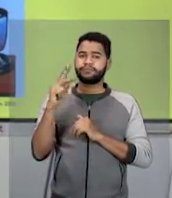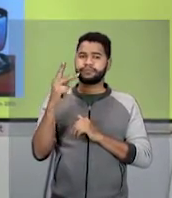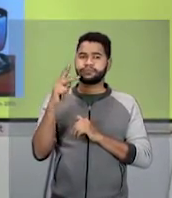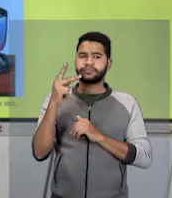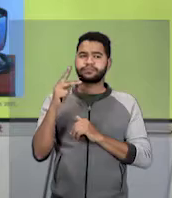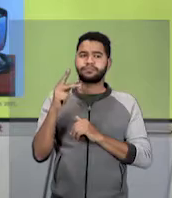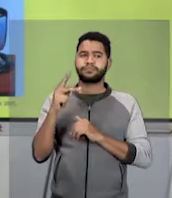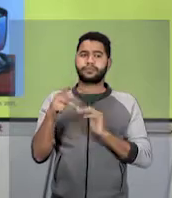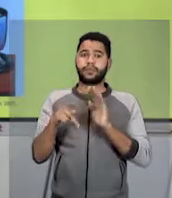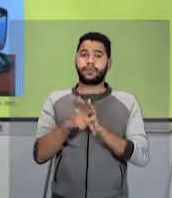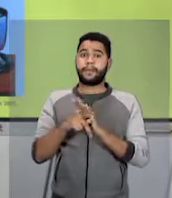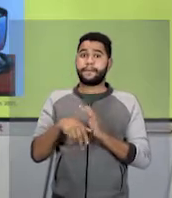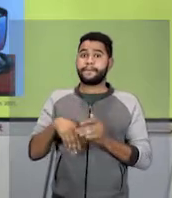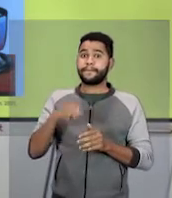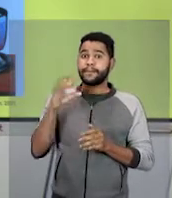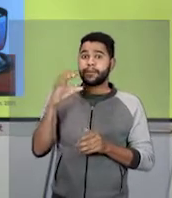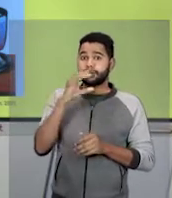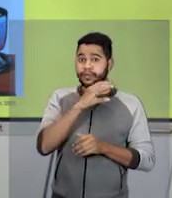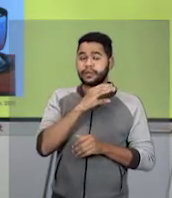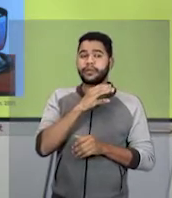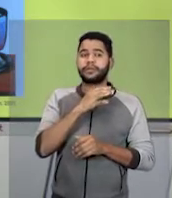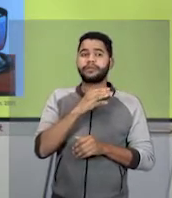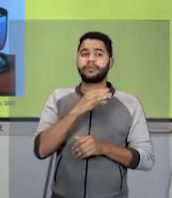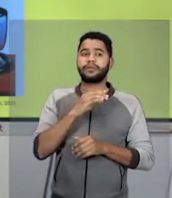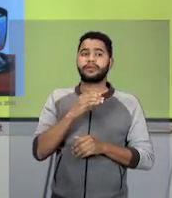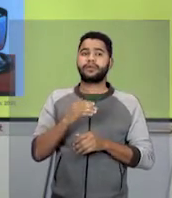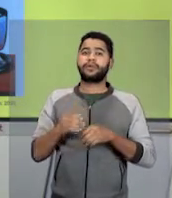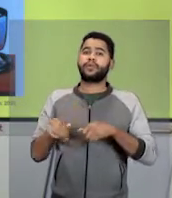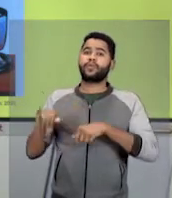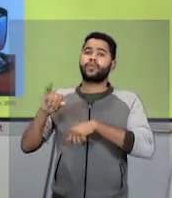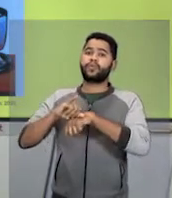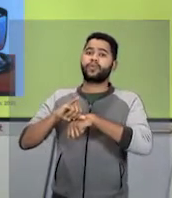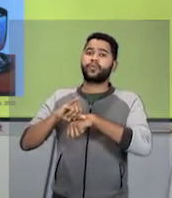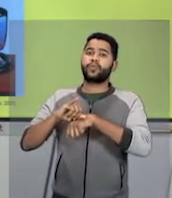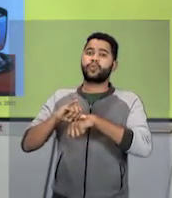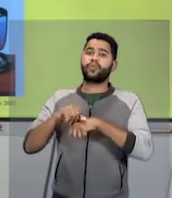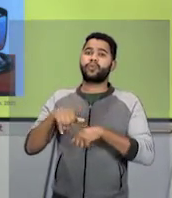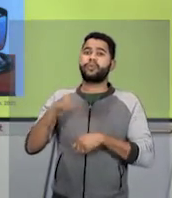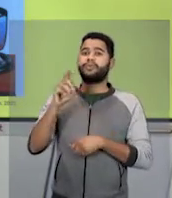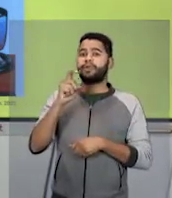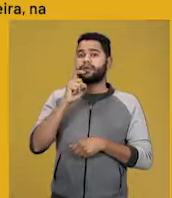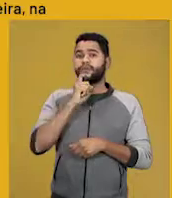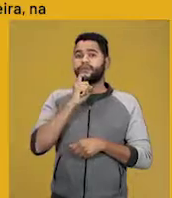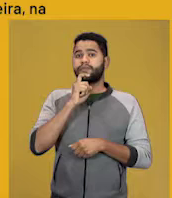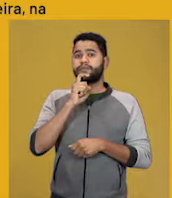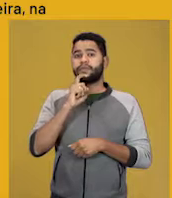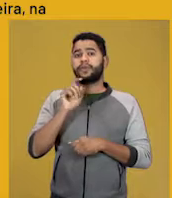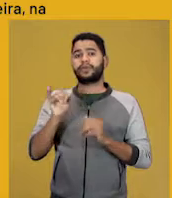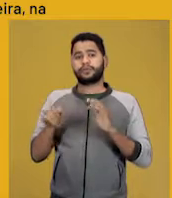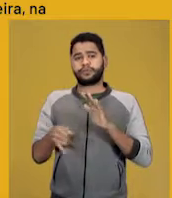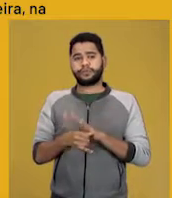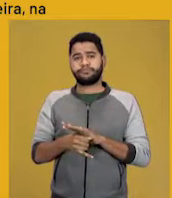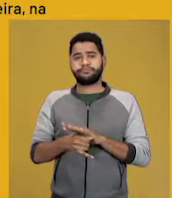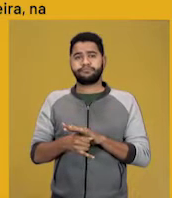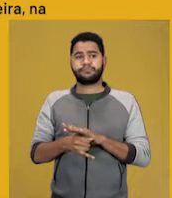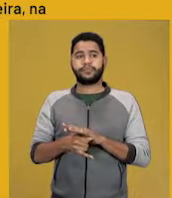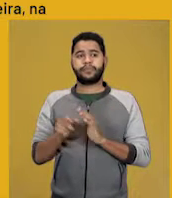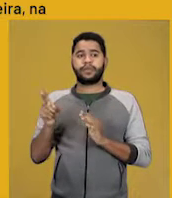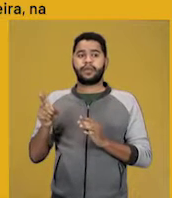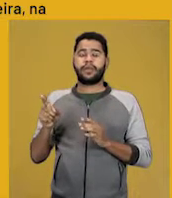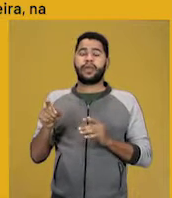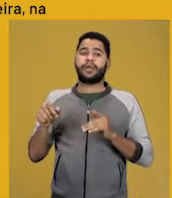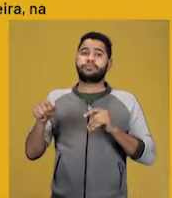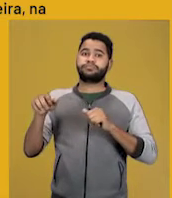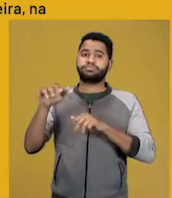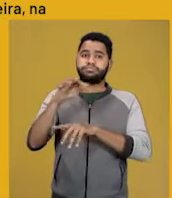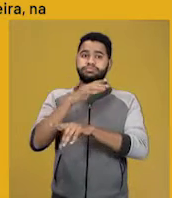recipiente, o líquido mais quente, ele tende a subir, enquanto que o líquido mais frio tende a descer. E essa